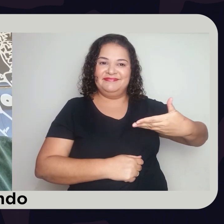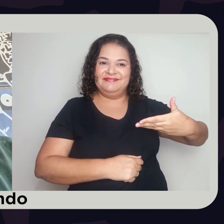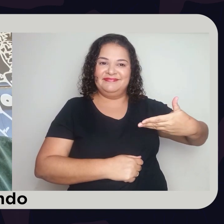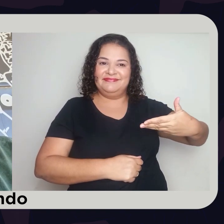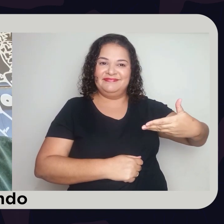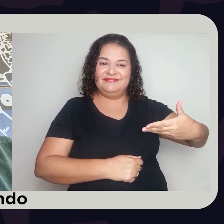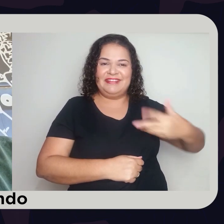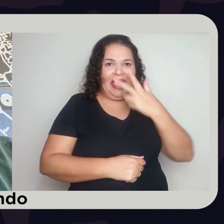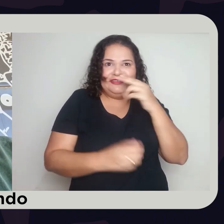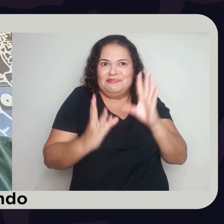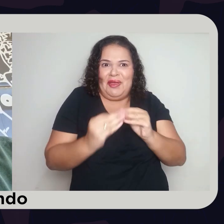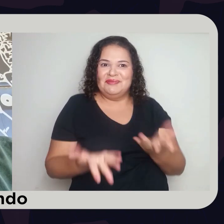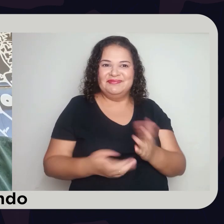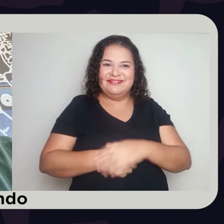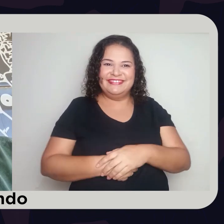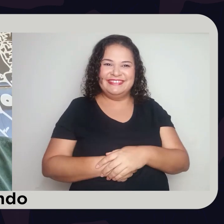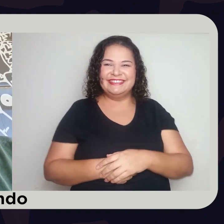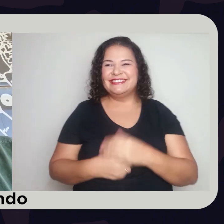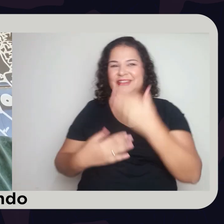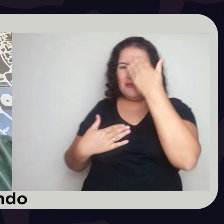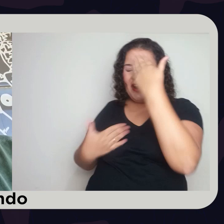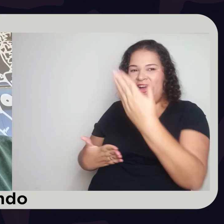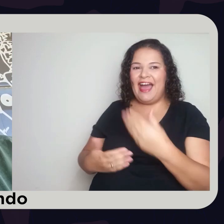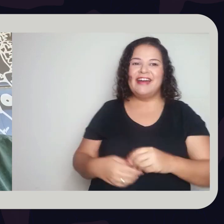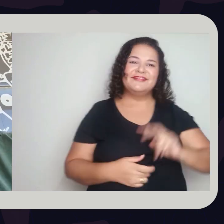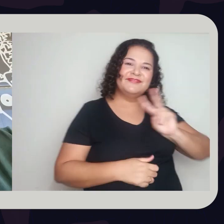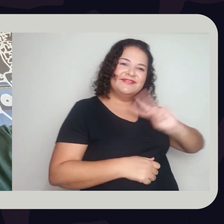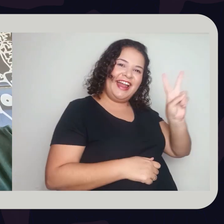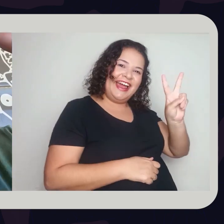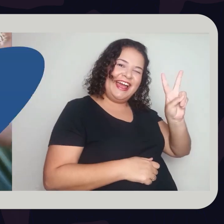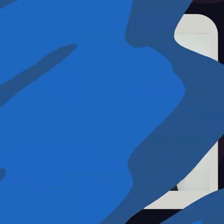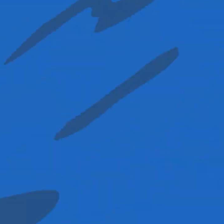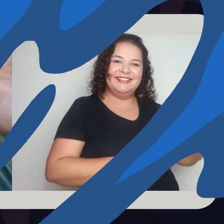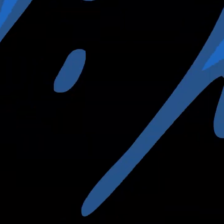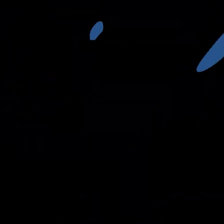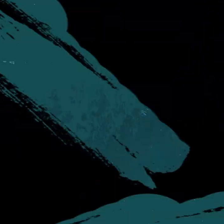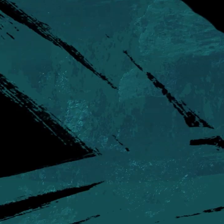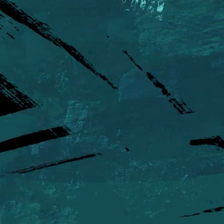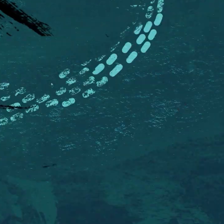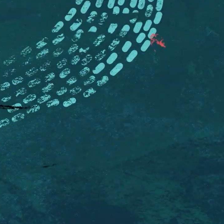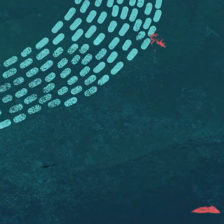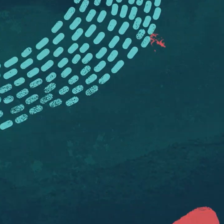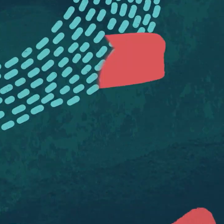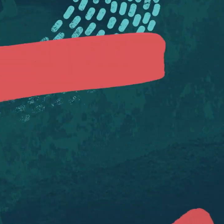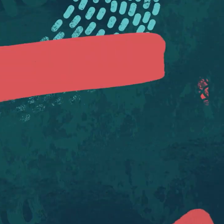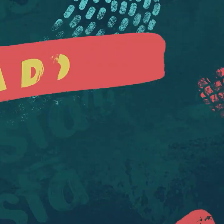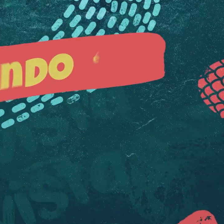@arquitetandomundo, e acho que é isso. Obrigado! Valeu, gente!